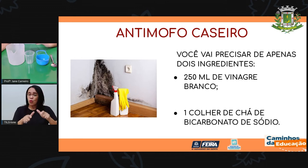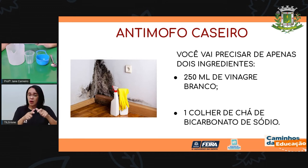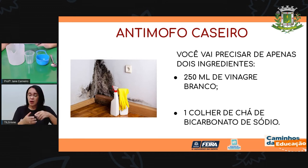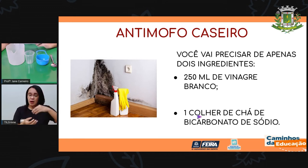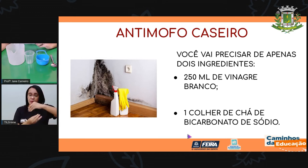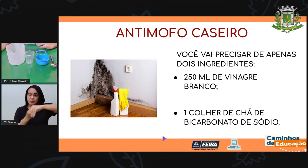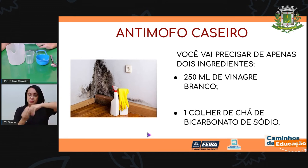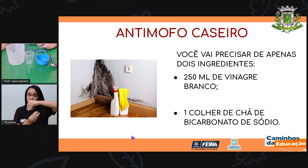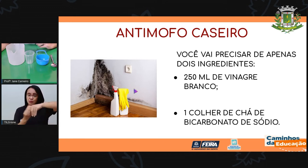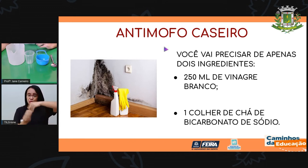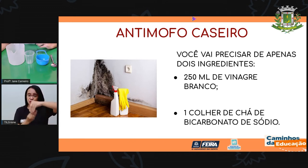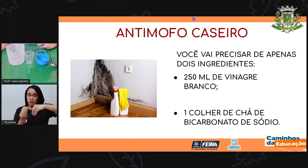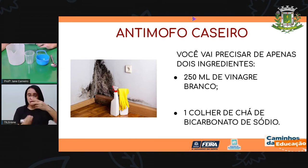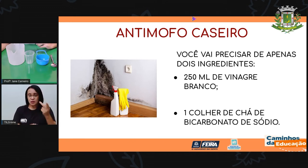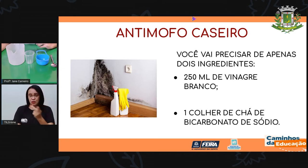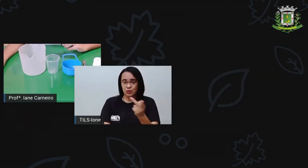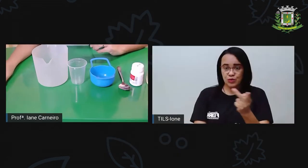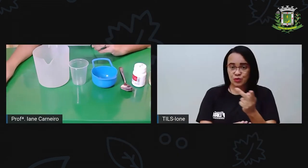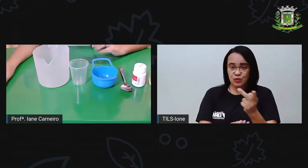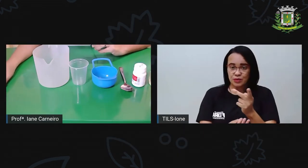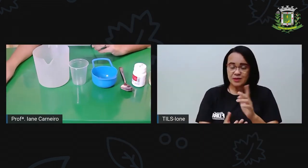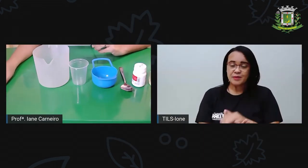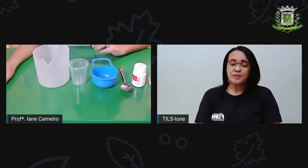combinado? Então vamos lá.